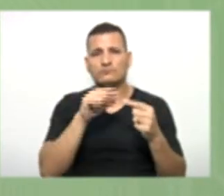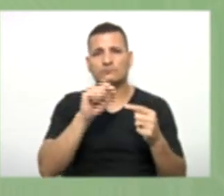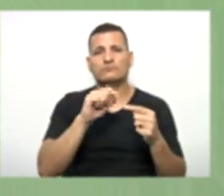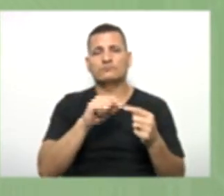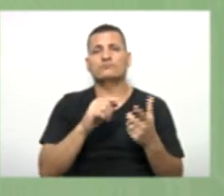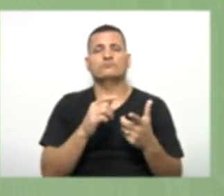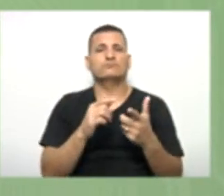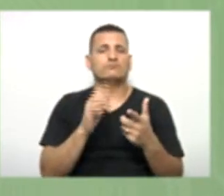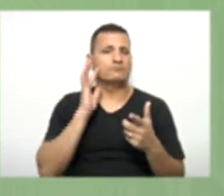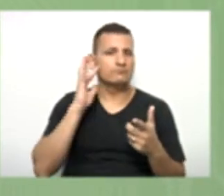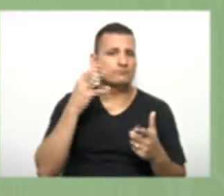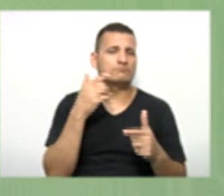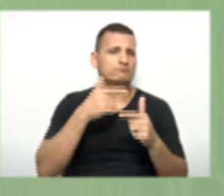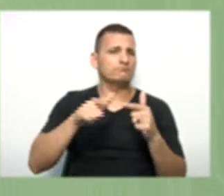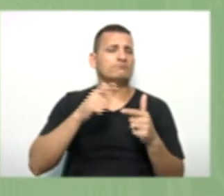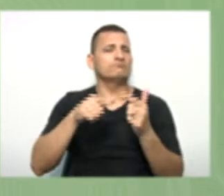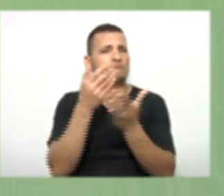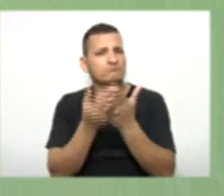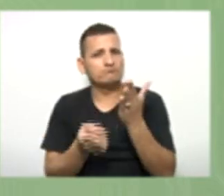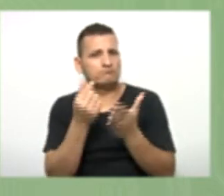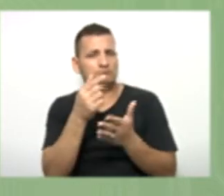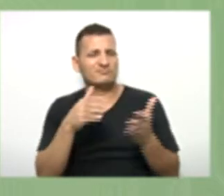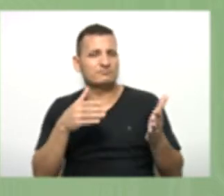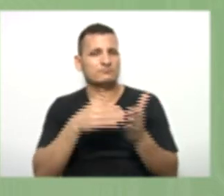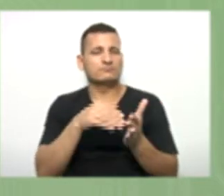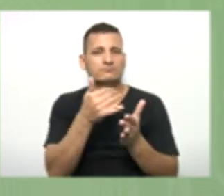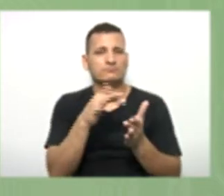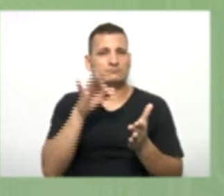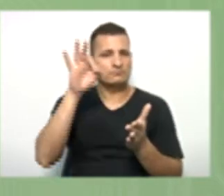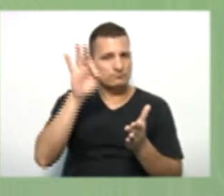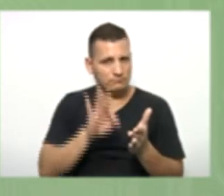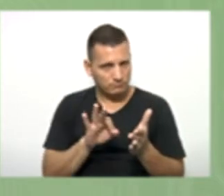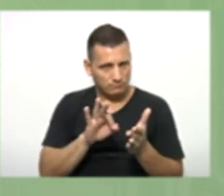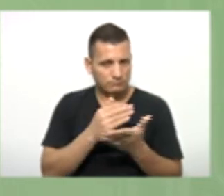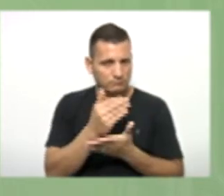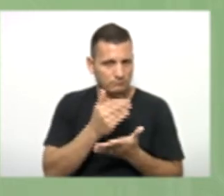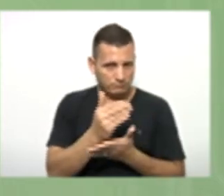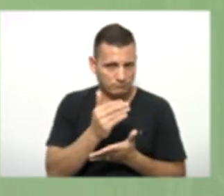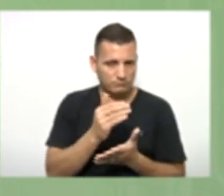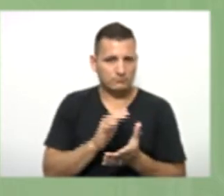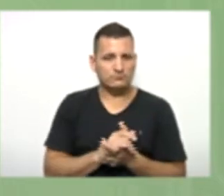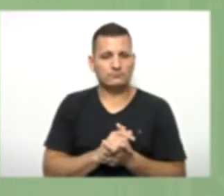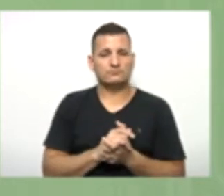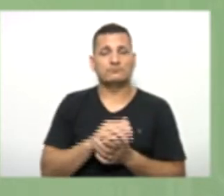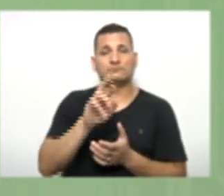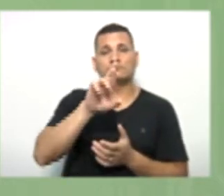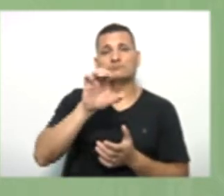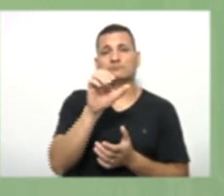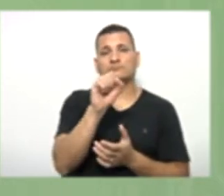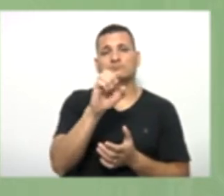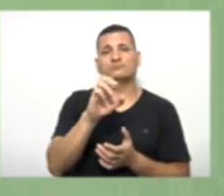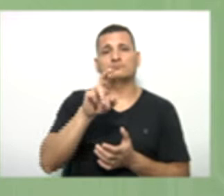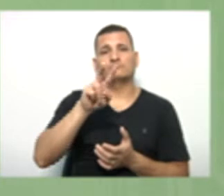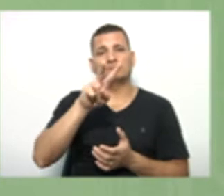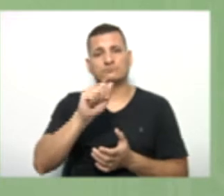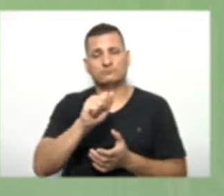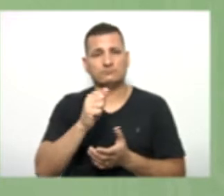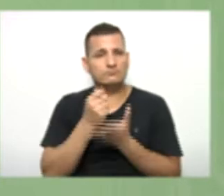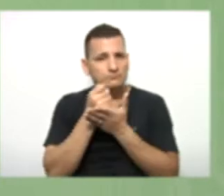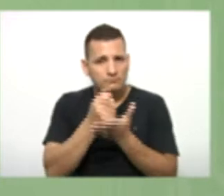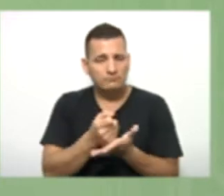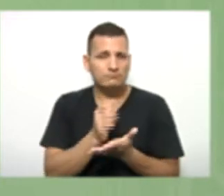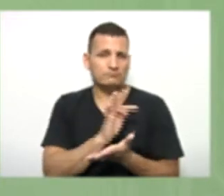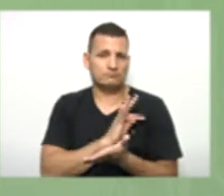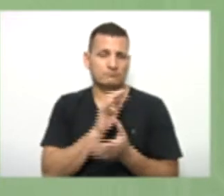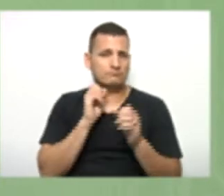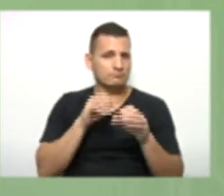de pelo menos 10% das sobras líquidas dos exercícios. Reservas de assistência técnica educacional e